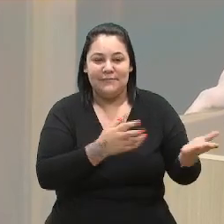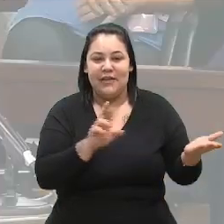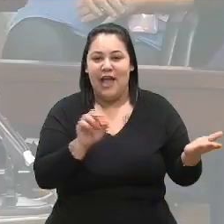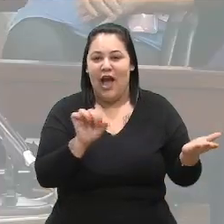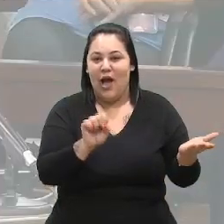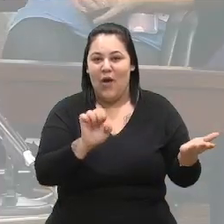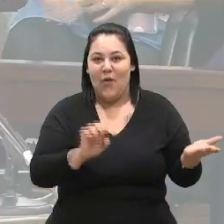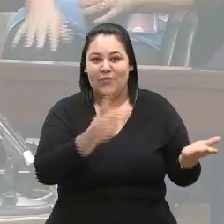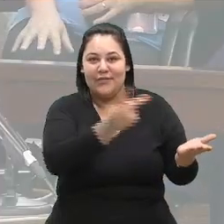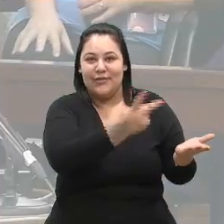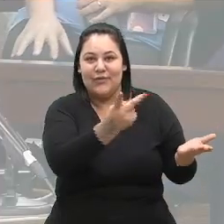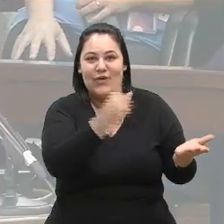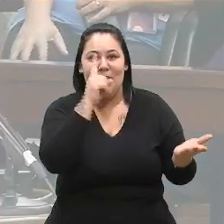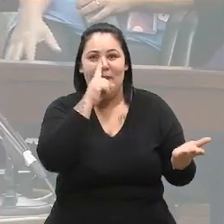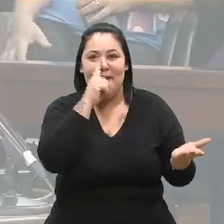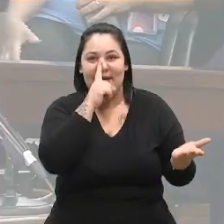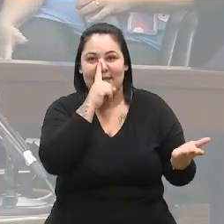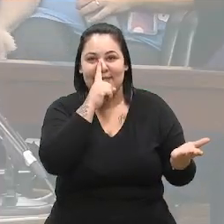mães aí,